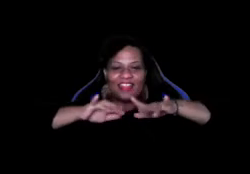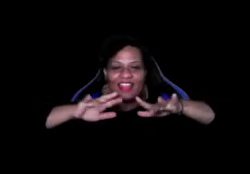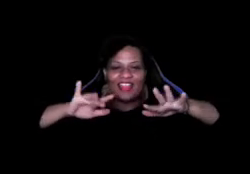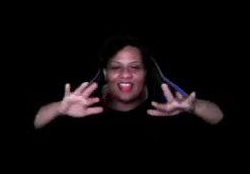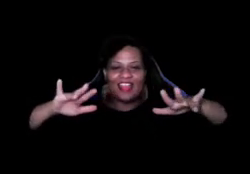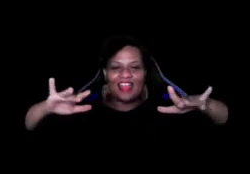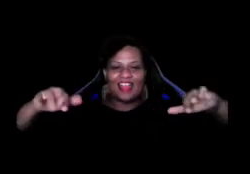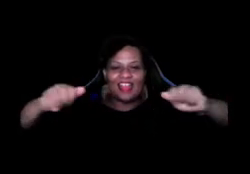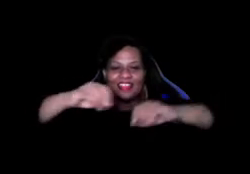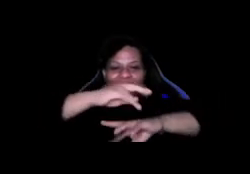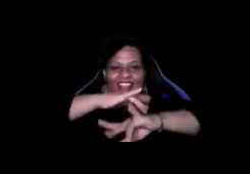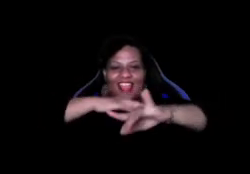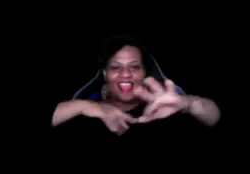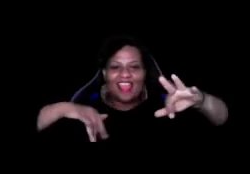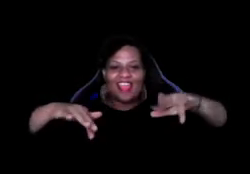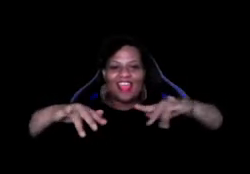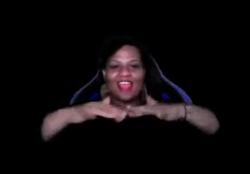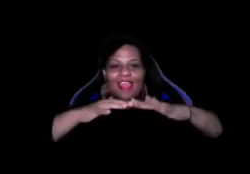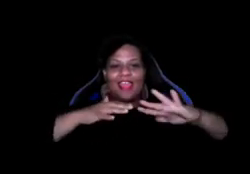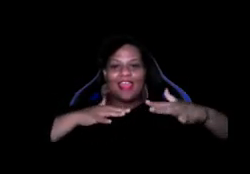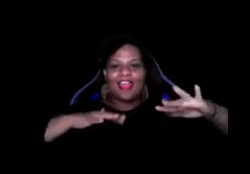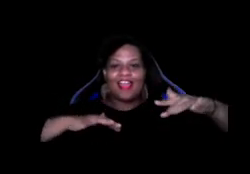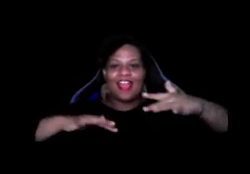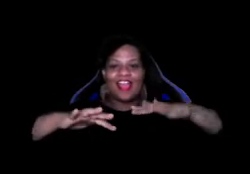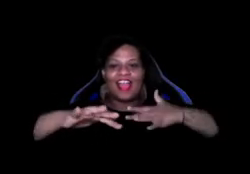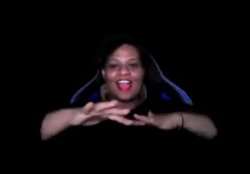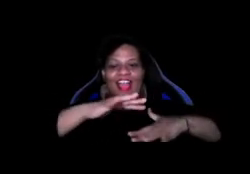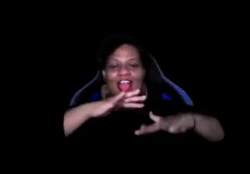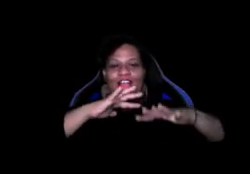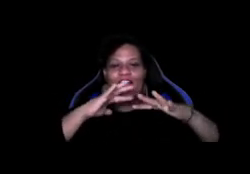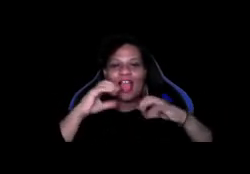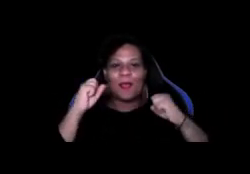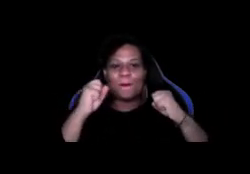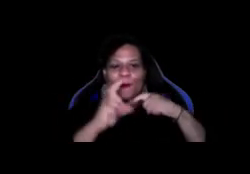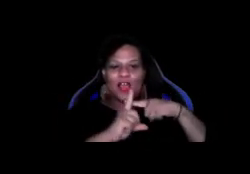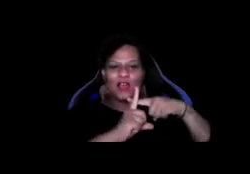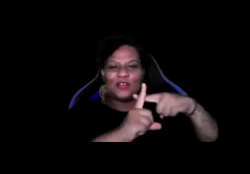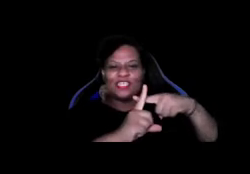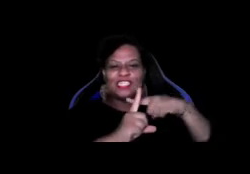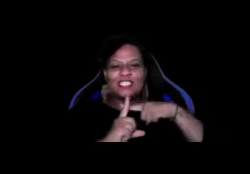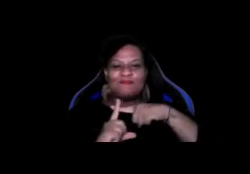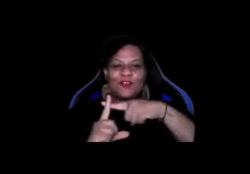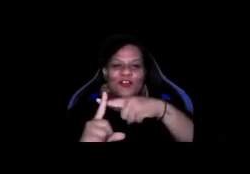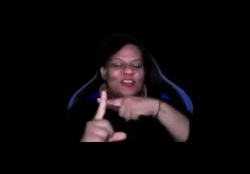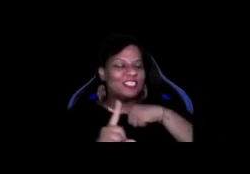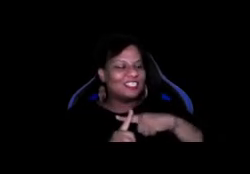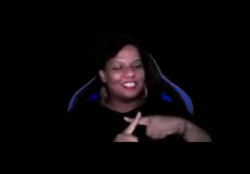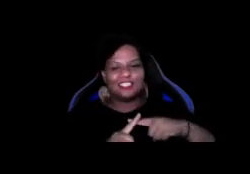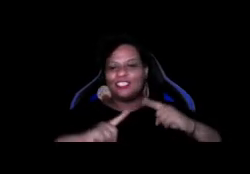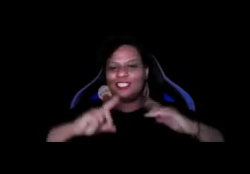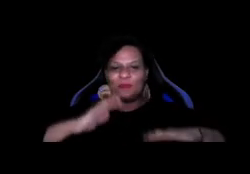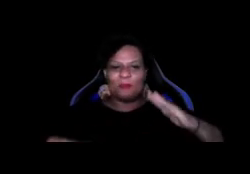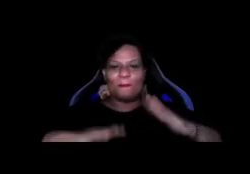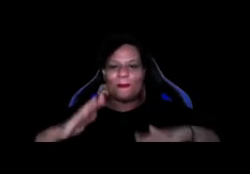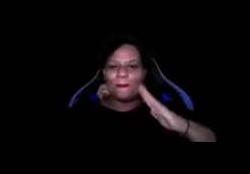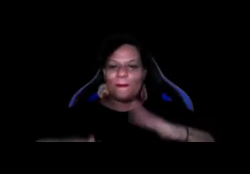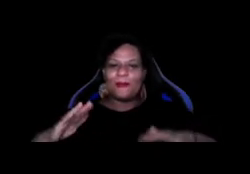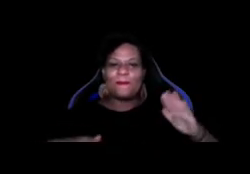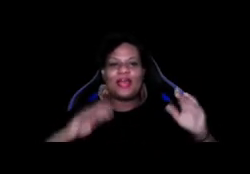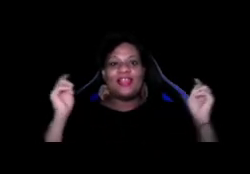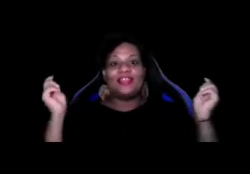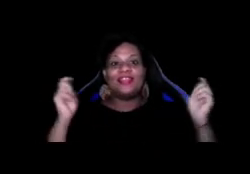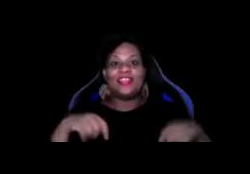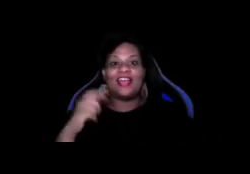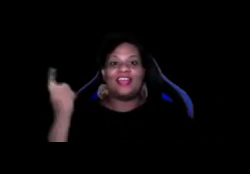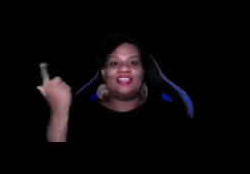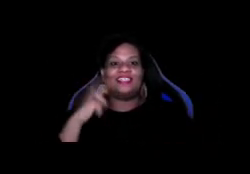para o universo, essa vibração positiva que só os tambores, né, eles conseguem trazer para